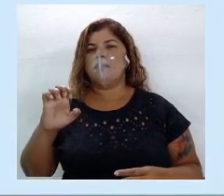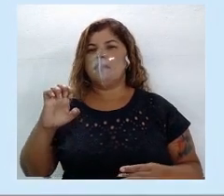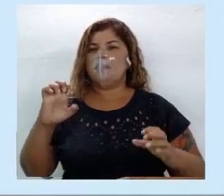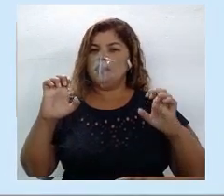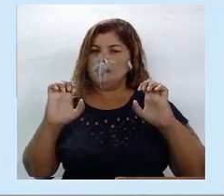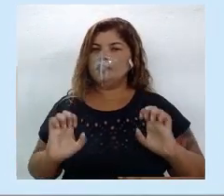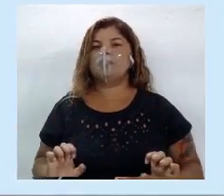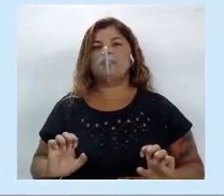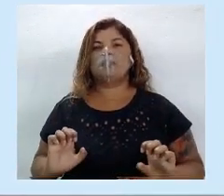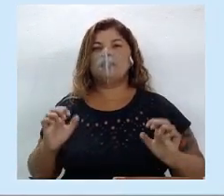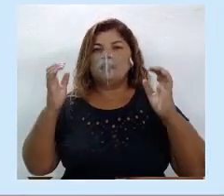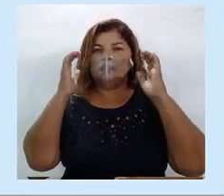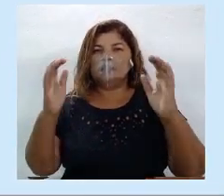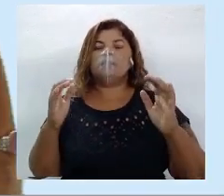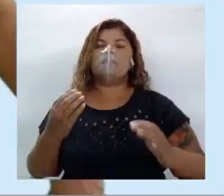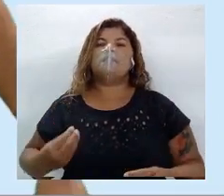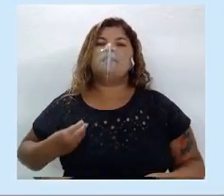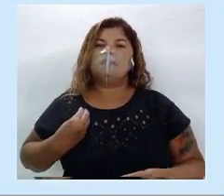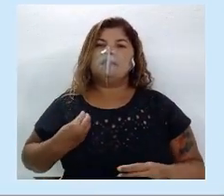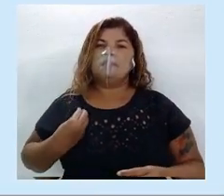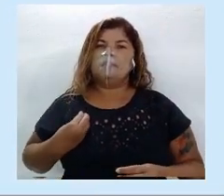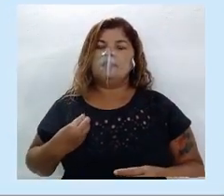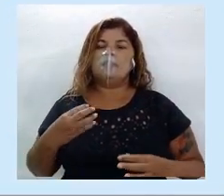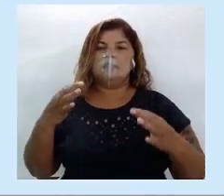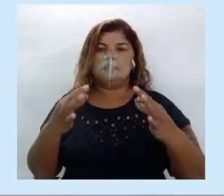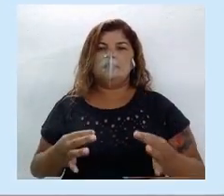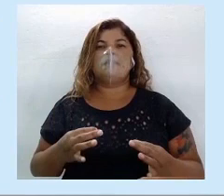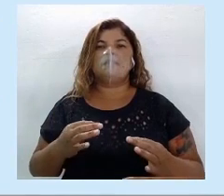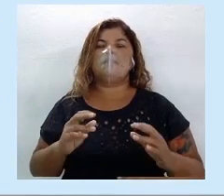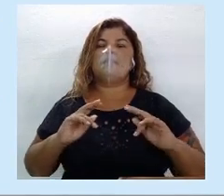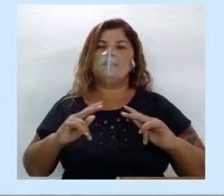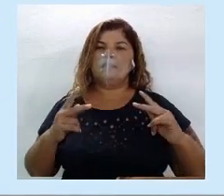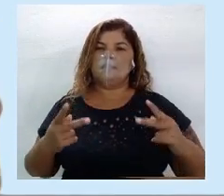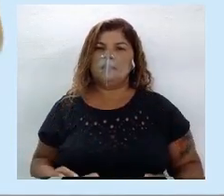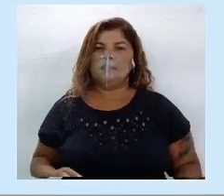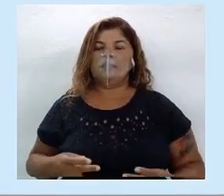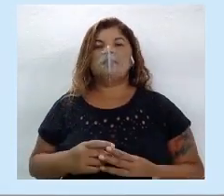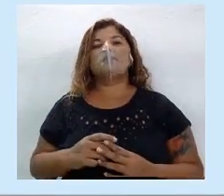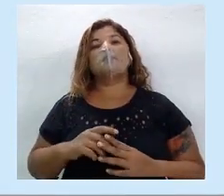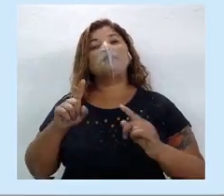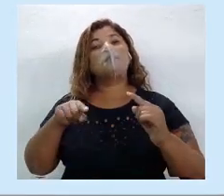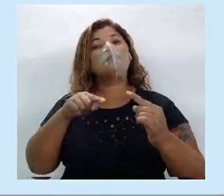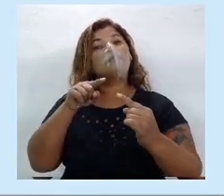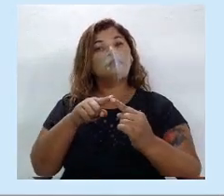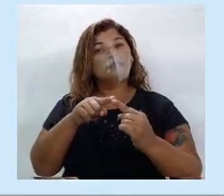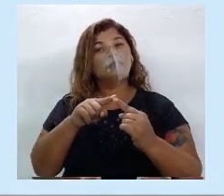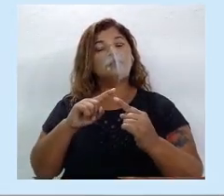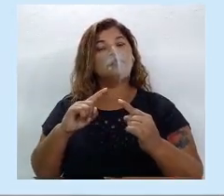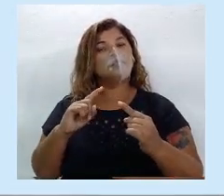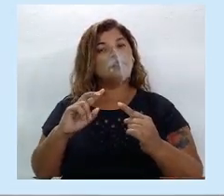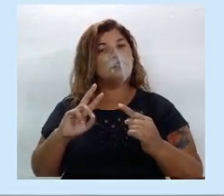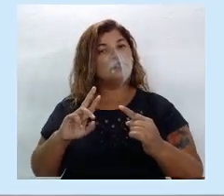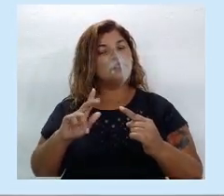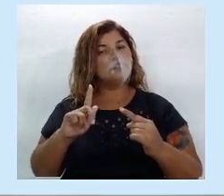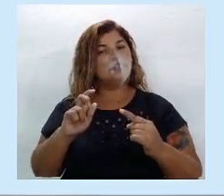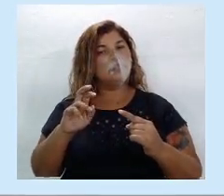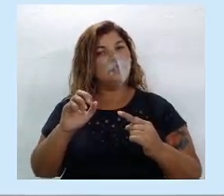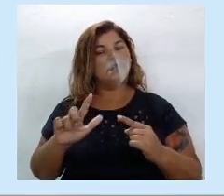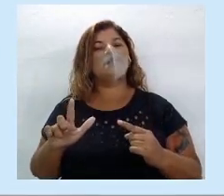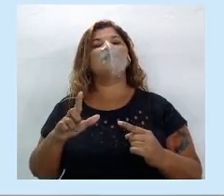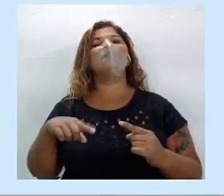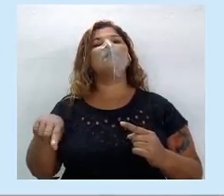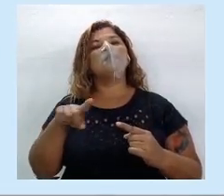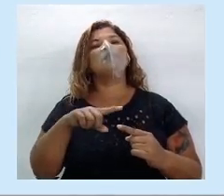atitude ética e respeito à vida e à dignidade humana. Deste objetivo geral,